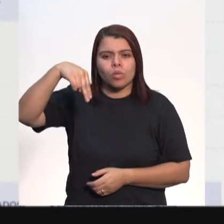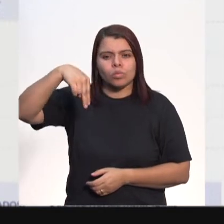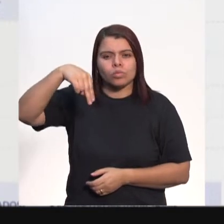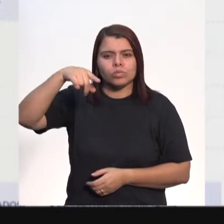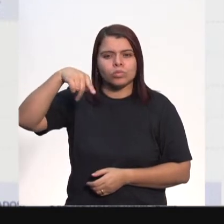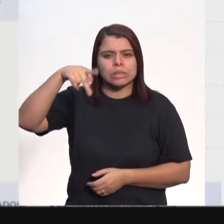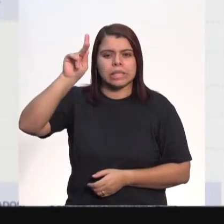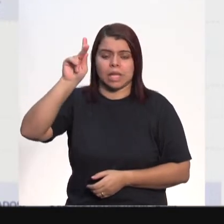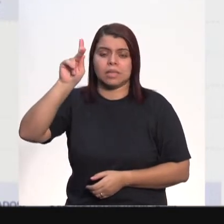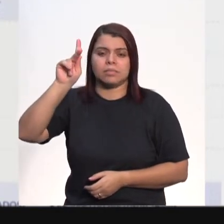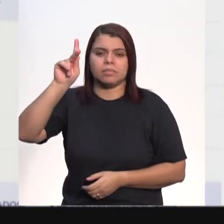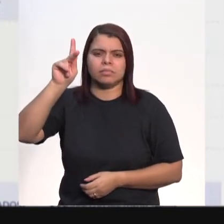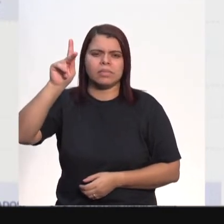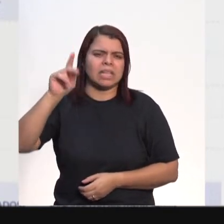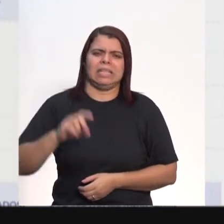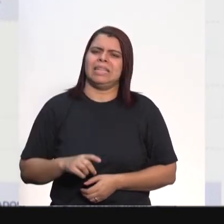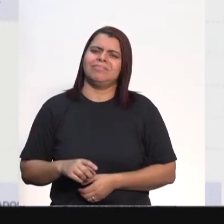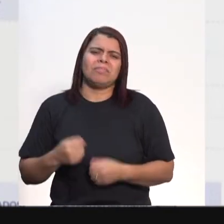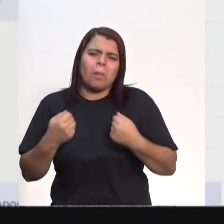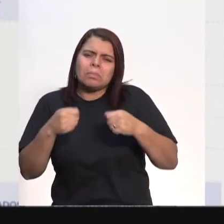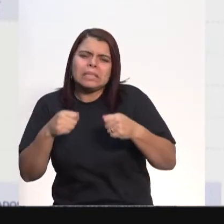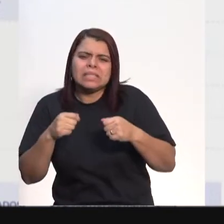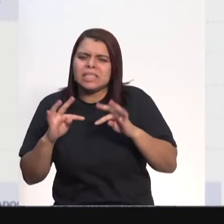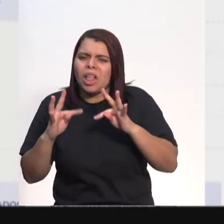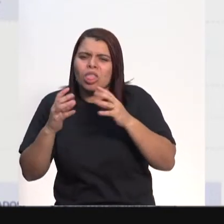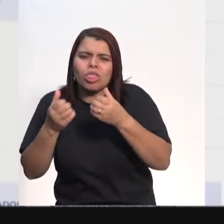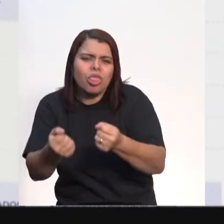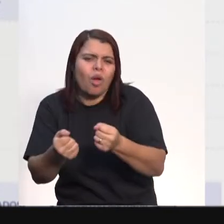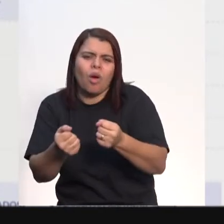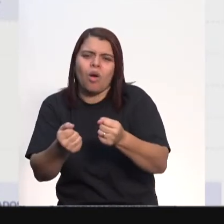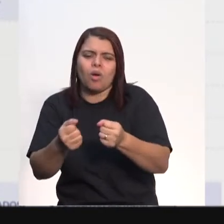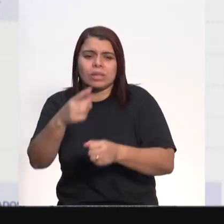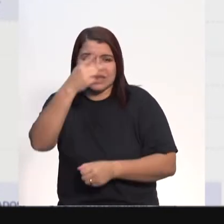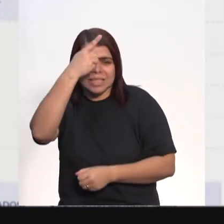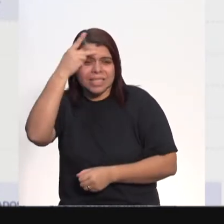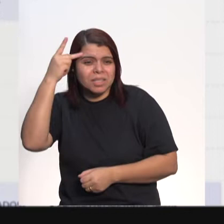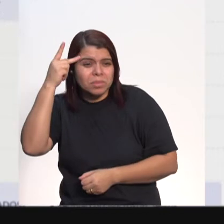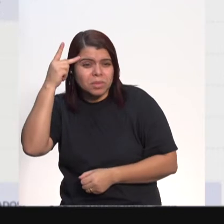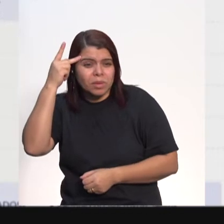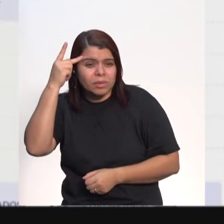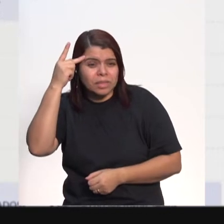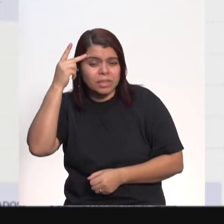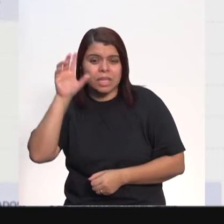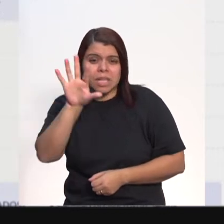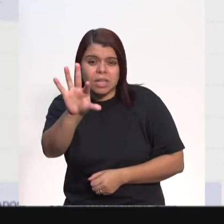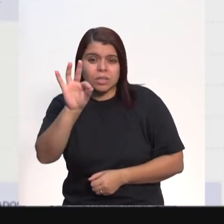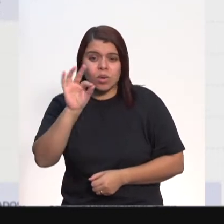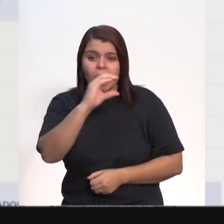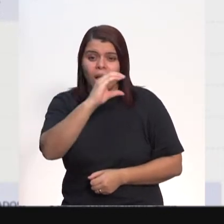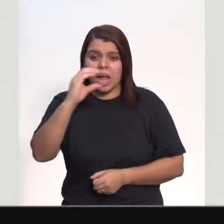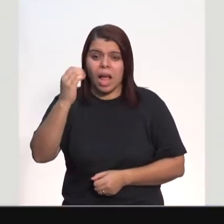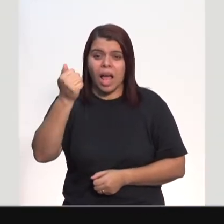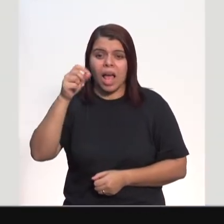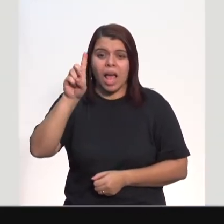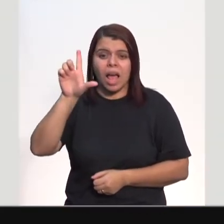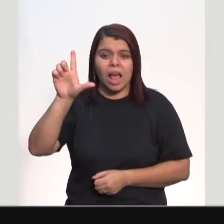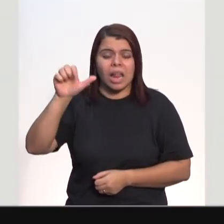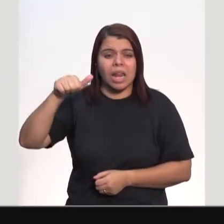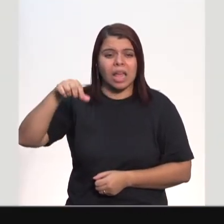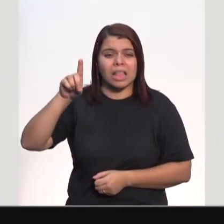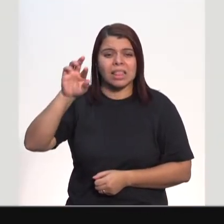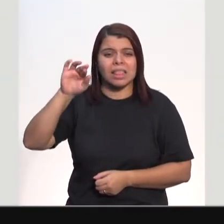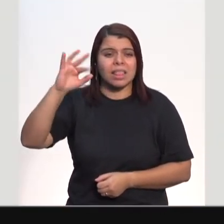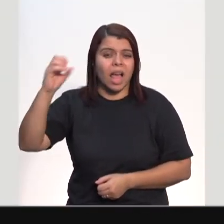mundo dentro da reunião como convidado. Primeiro, você clica em calendário, vem em nova